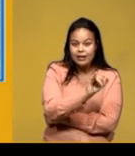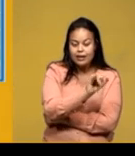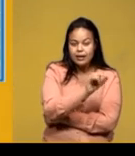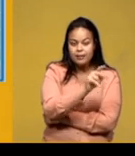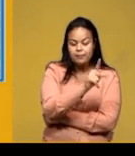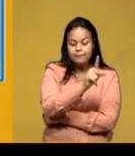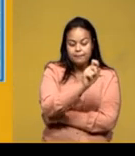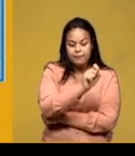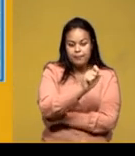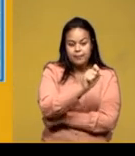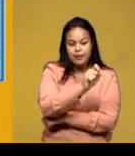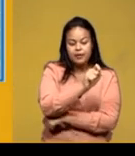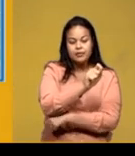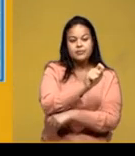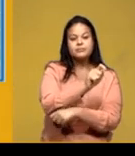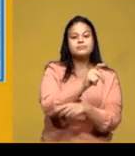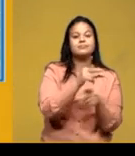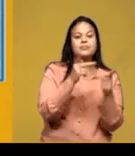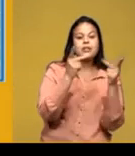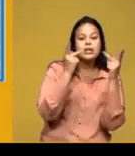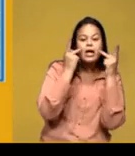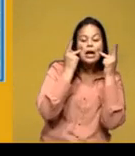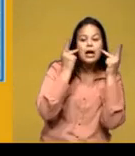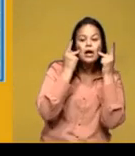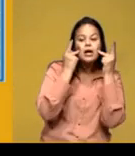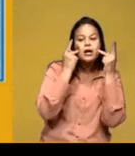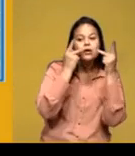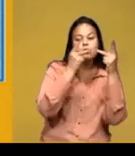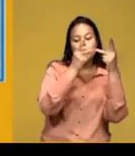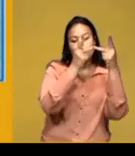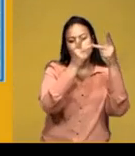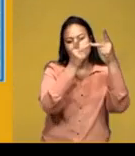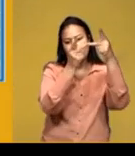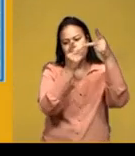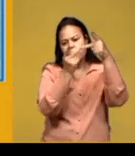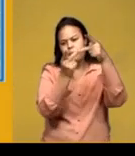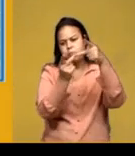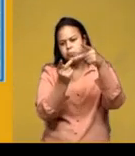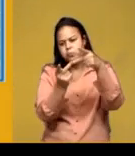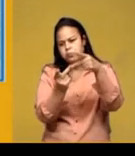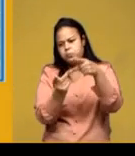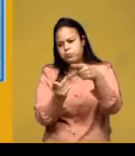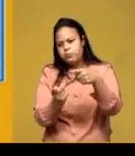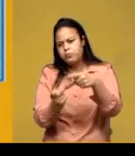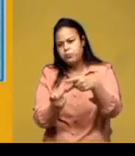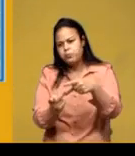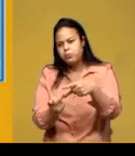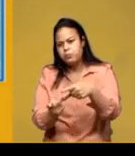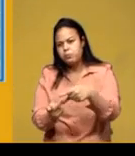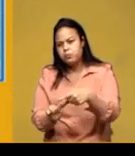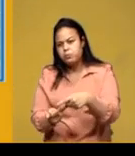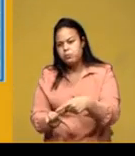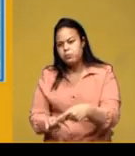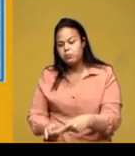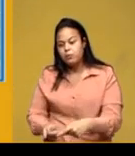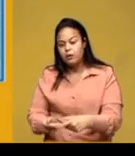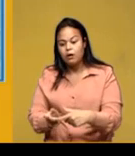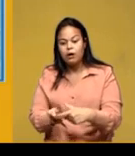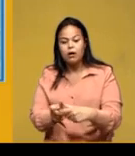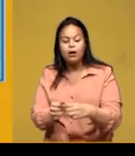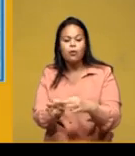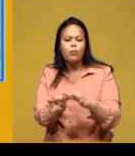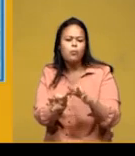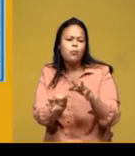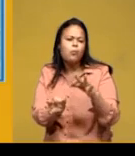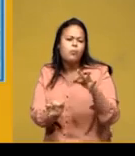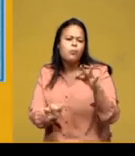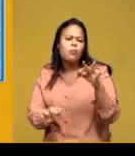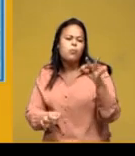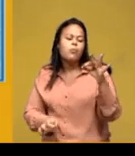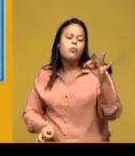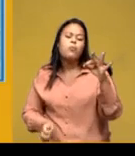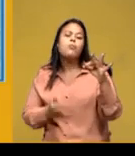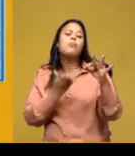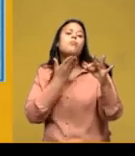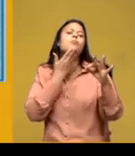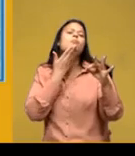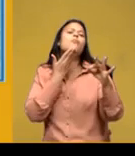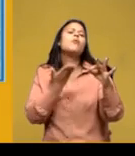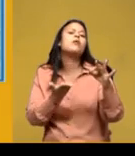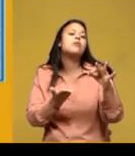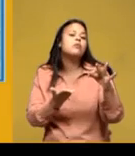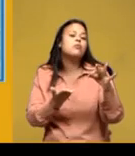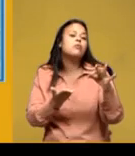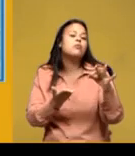1.000 quilômetros. Como que eu vou saber que tamanho que vai ser esse vetor de 1.000 quilômetros? Através